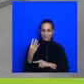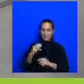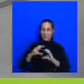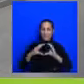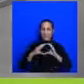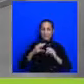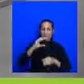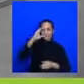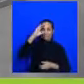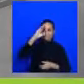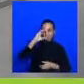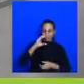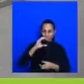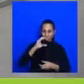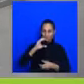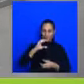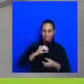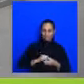Bola no suporte.